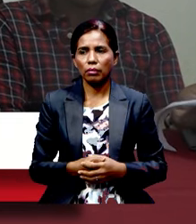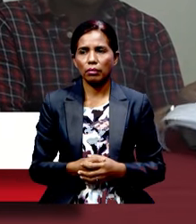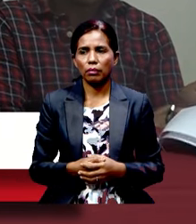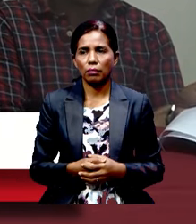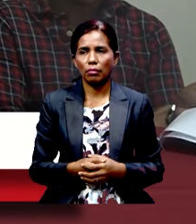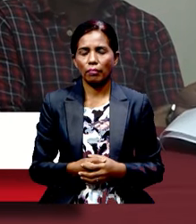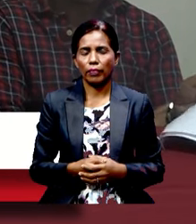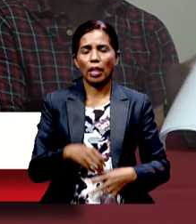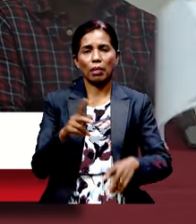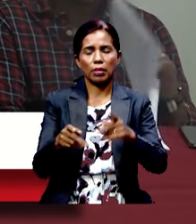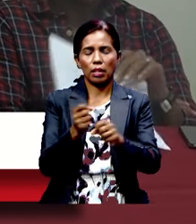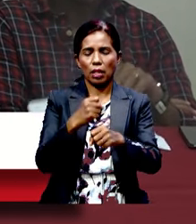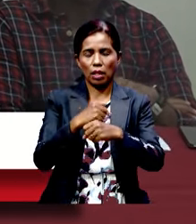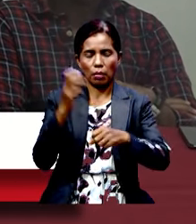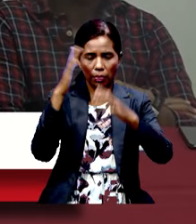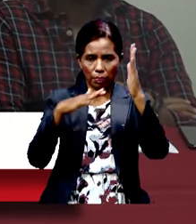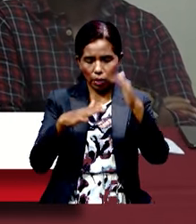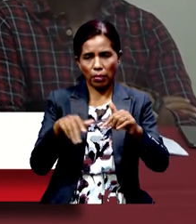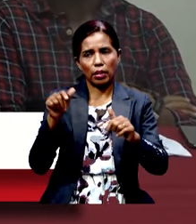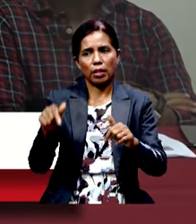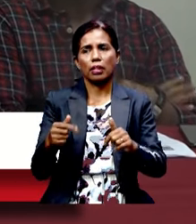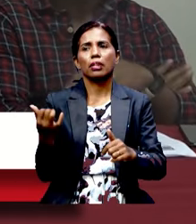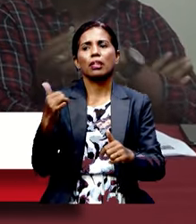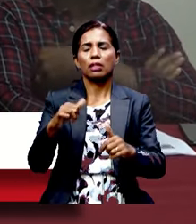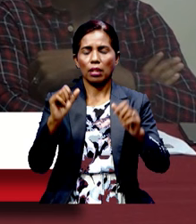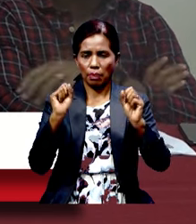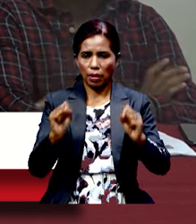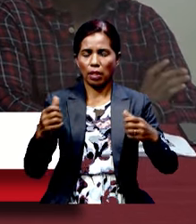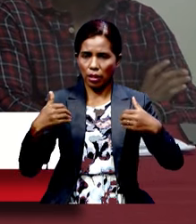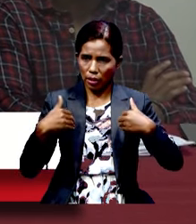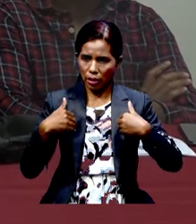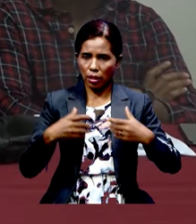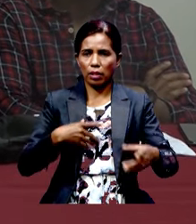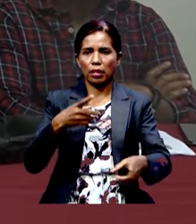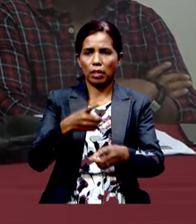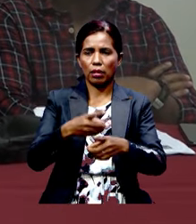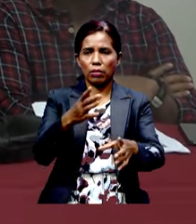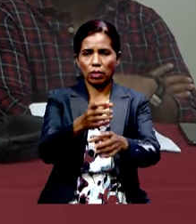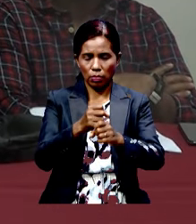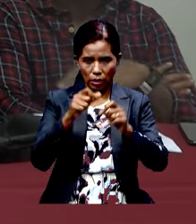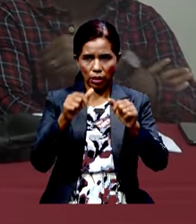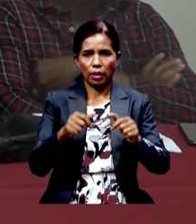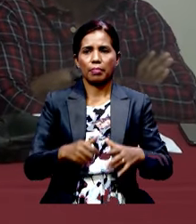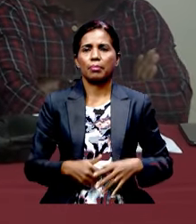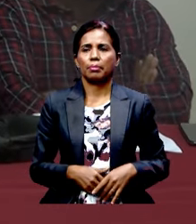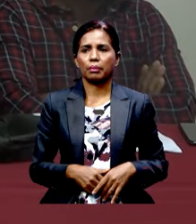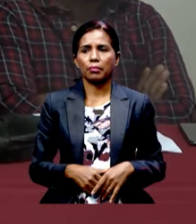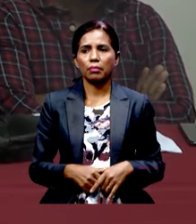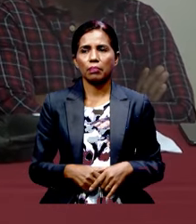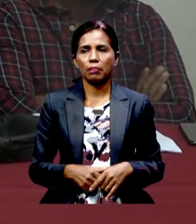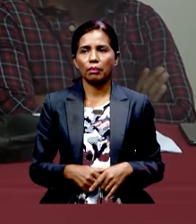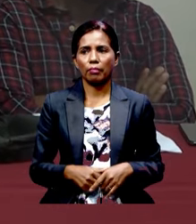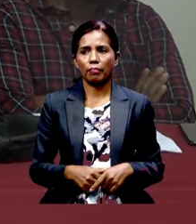le cruzo sira ka o prisioneiro sira ne sira bele iha duni direito ato simu ira ne ya